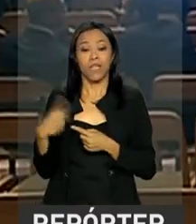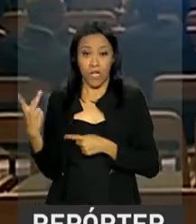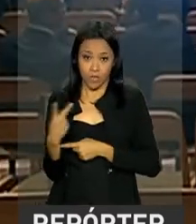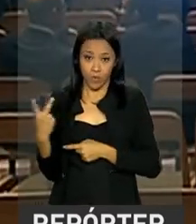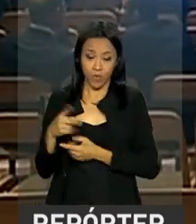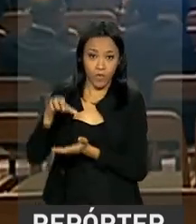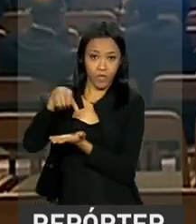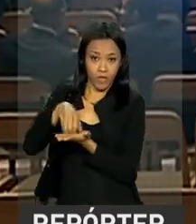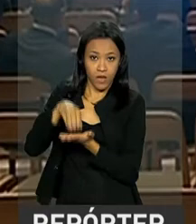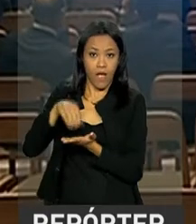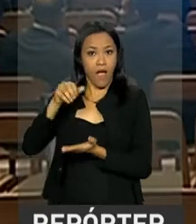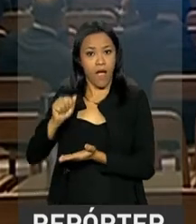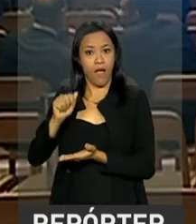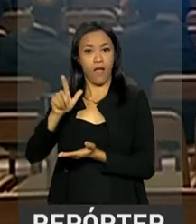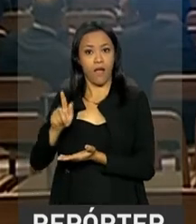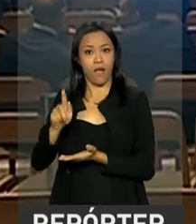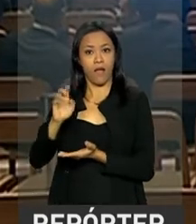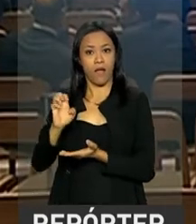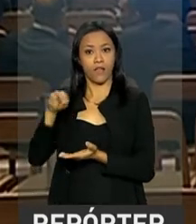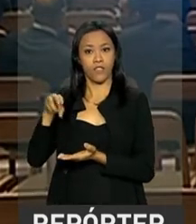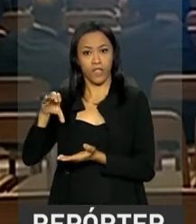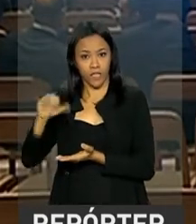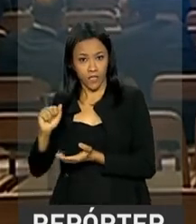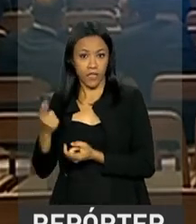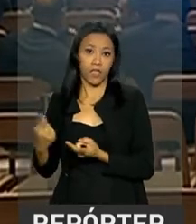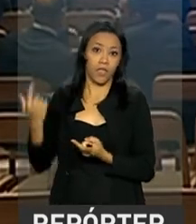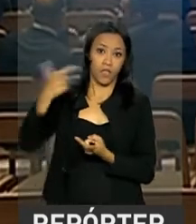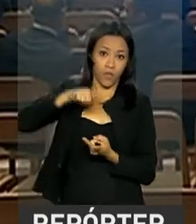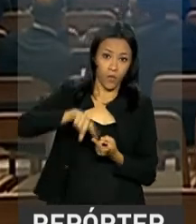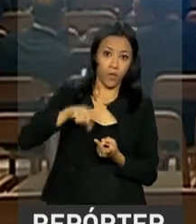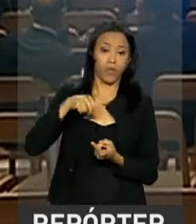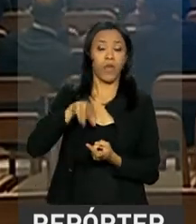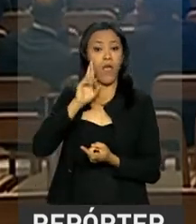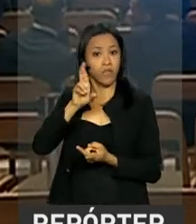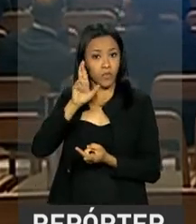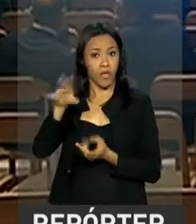Petróleo, responsável pela organização dos leilões nesta